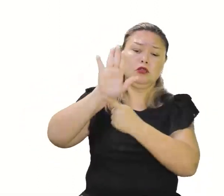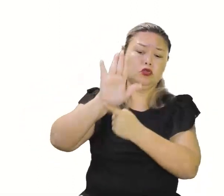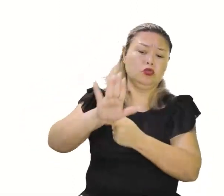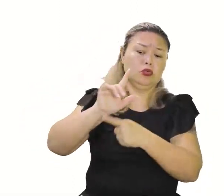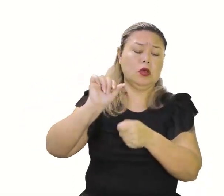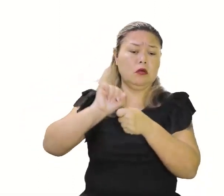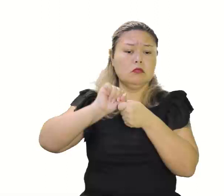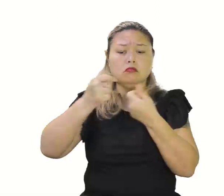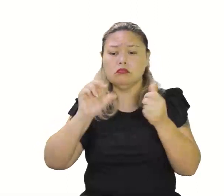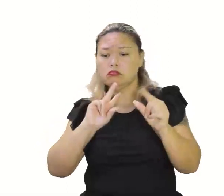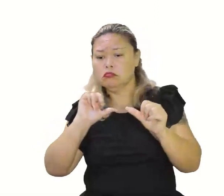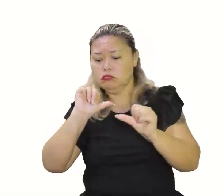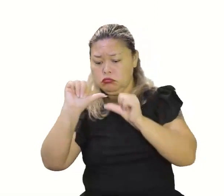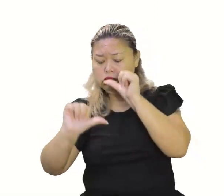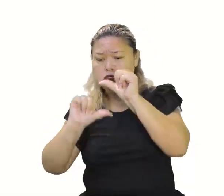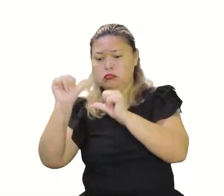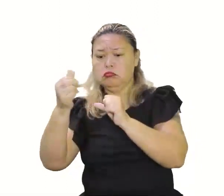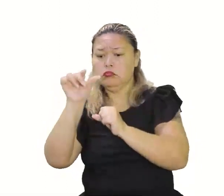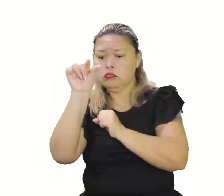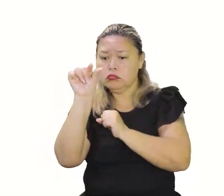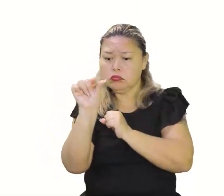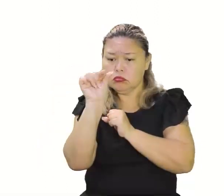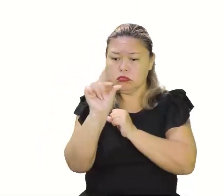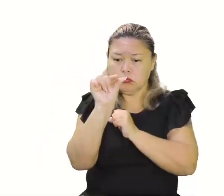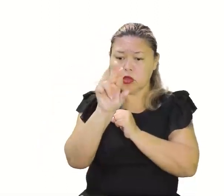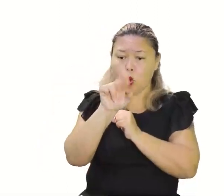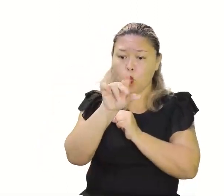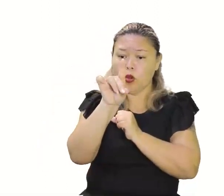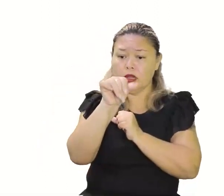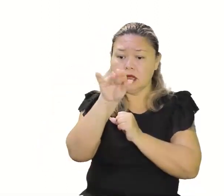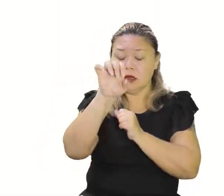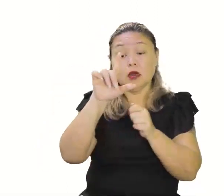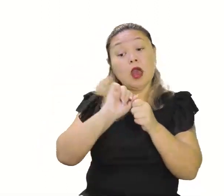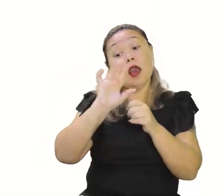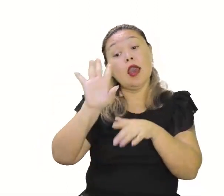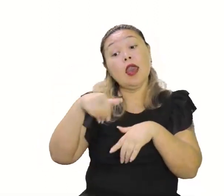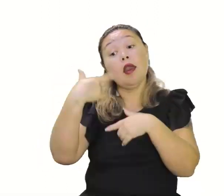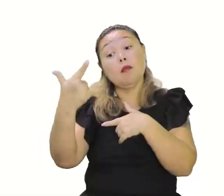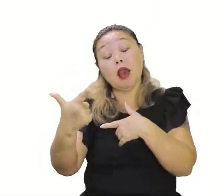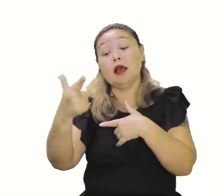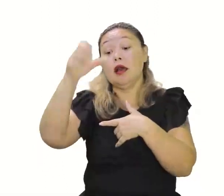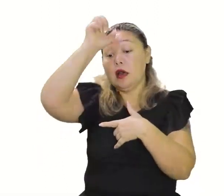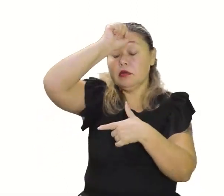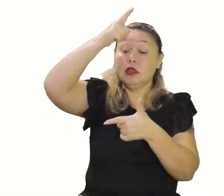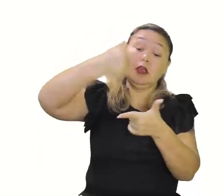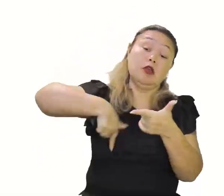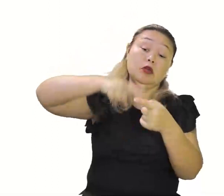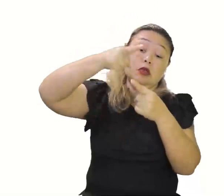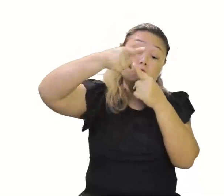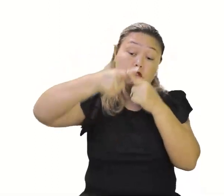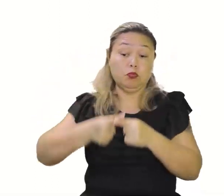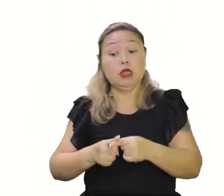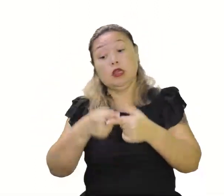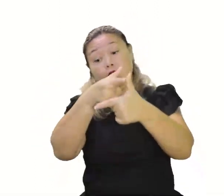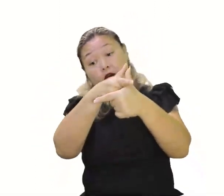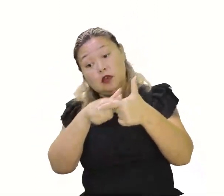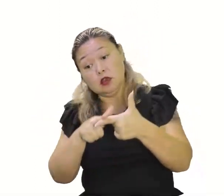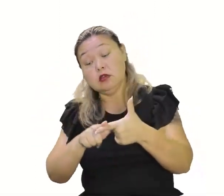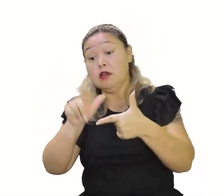fazer a conversão das unidades. Mas se você aprendeu de um jeito que multiplica, divide e você acha mais